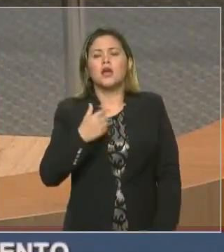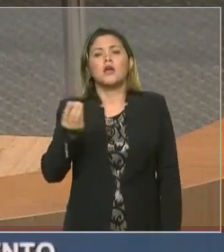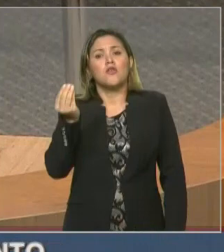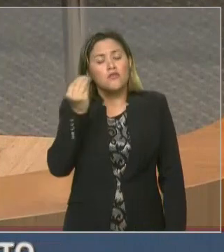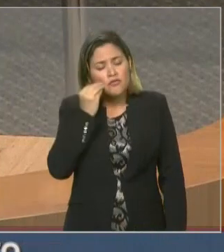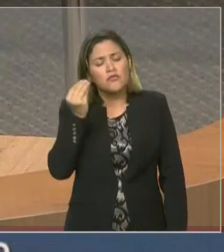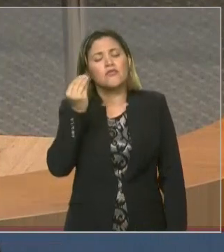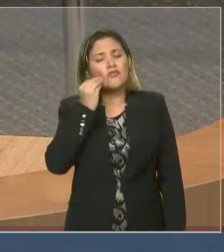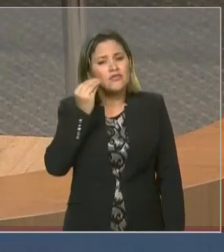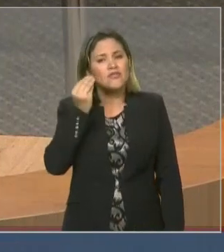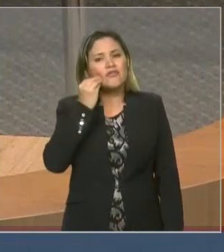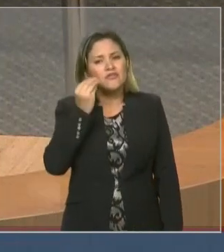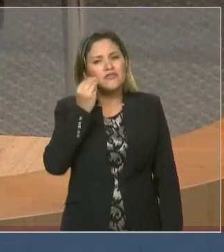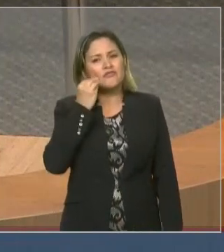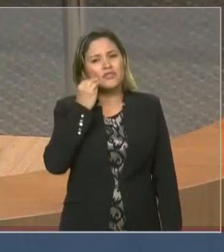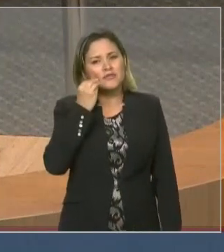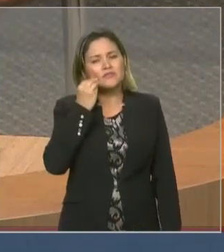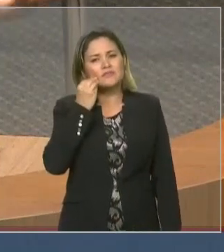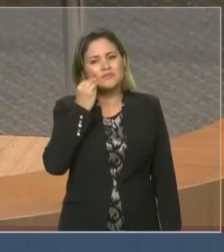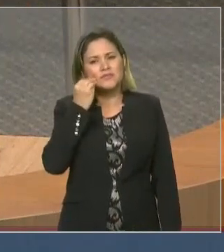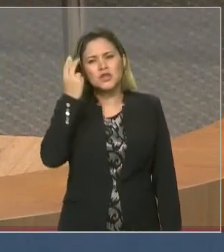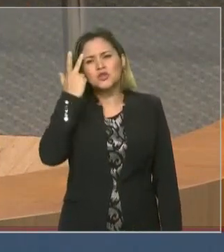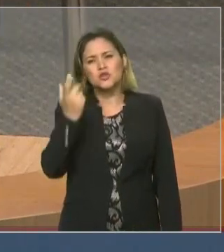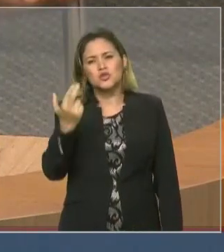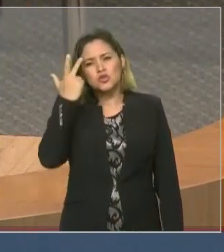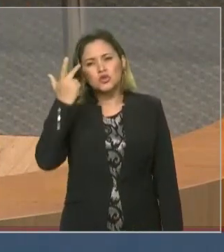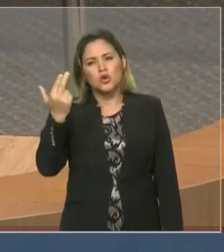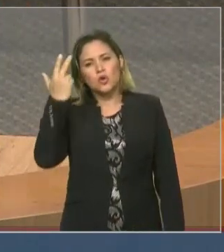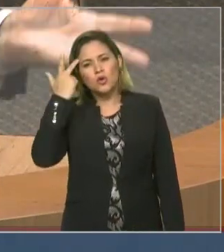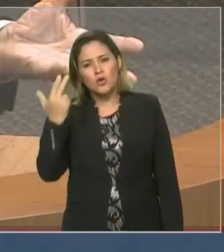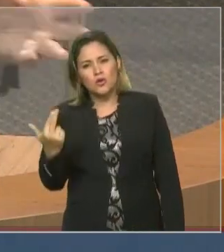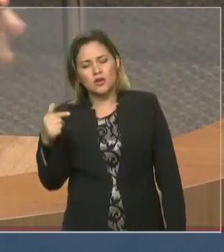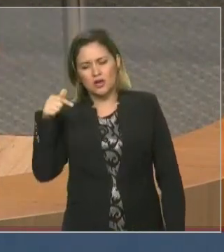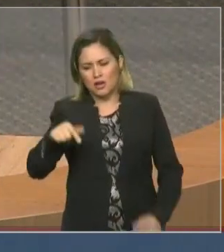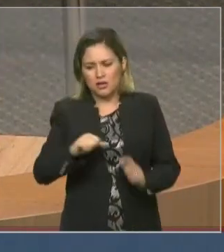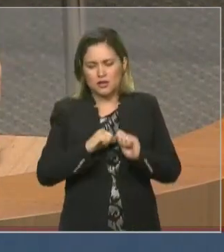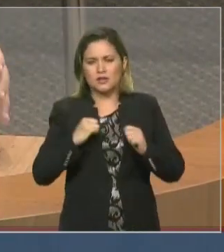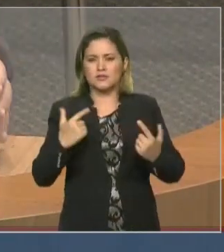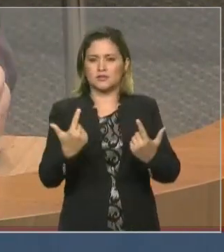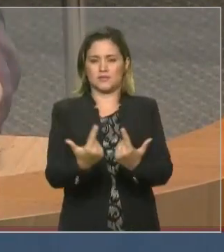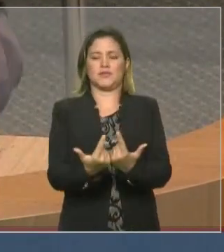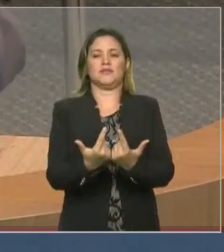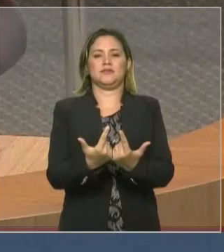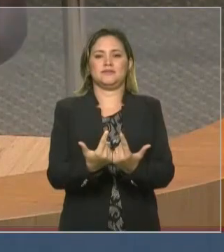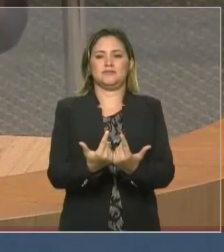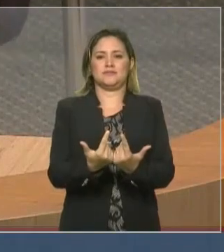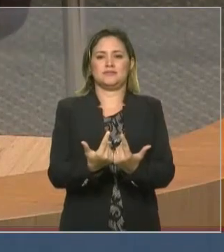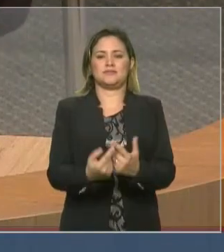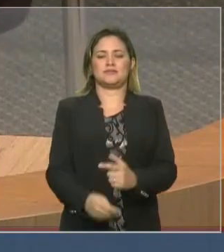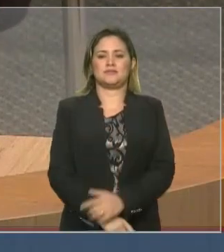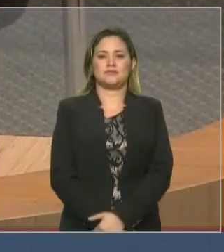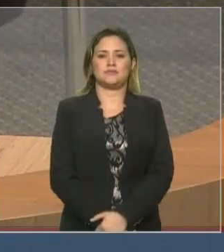eu vi muito a história do Legislativo maranhense.